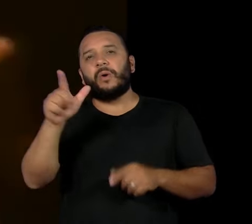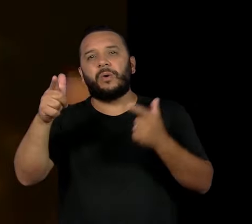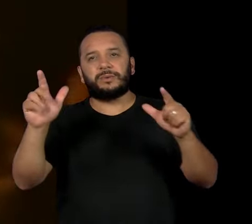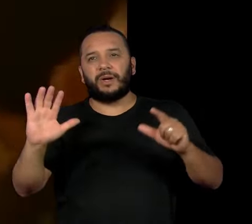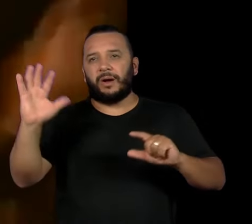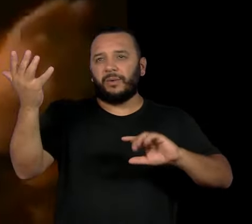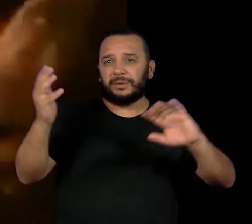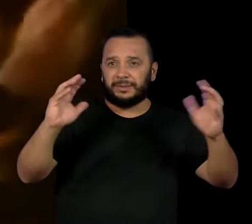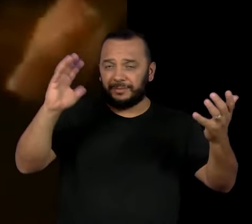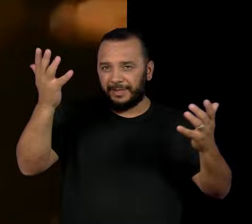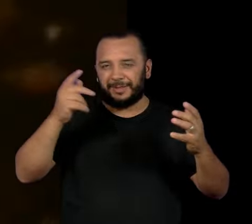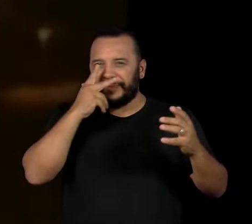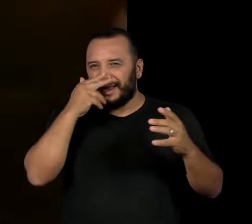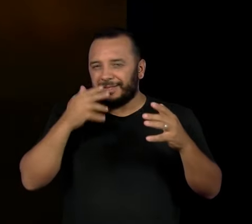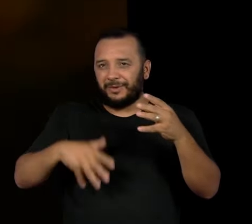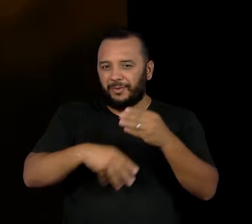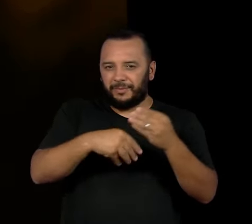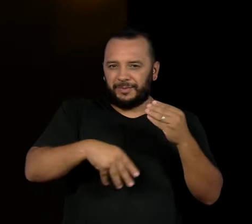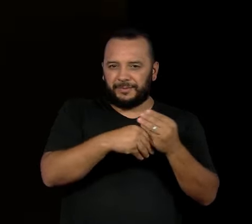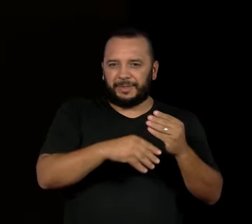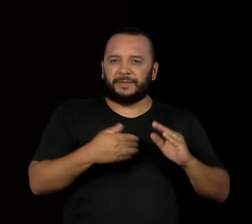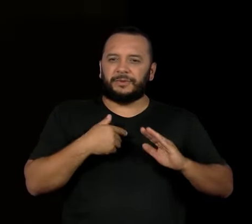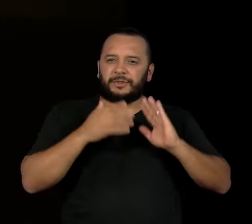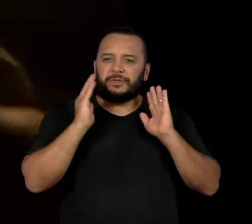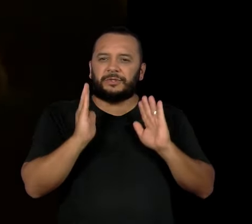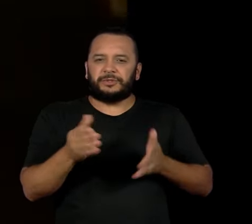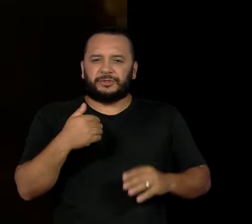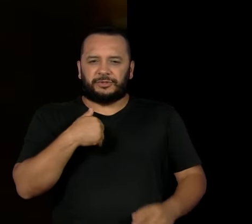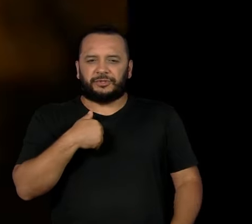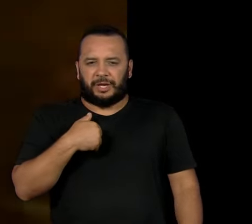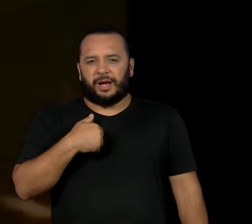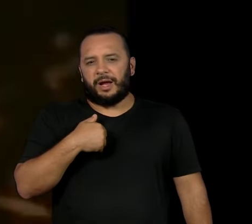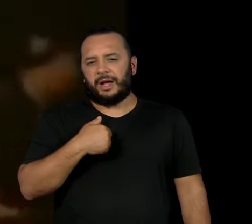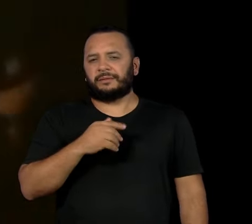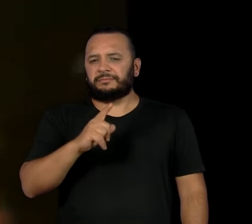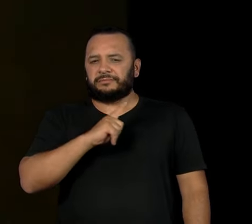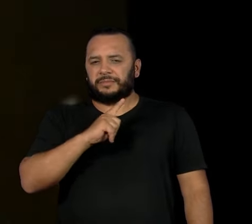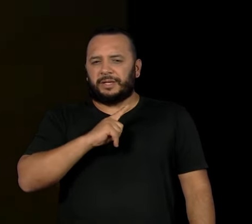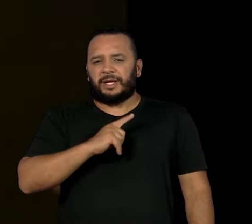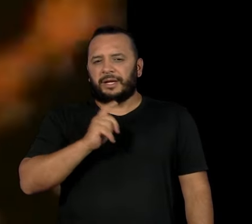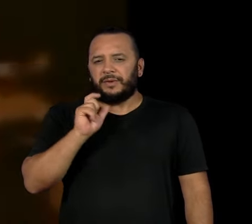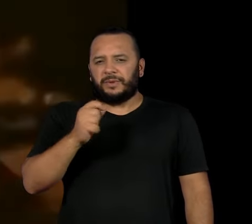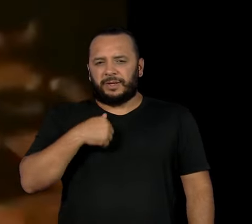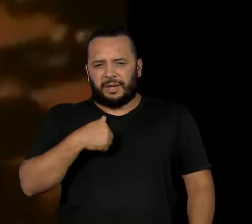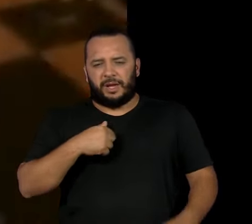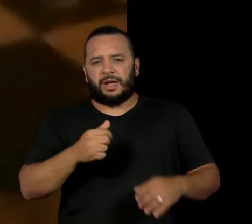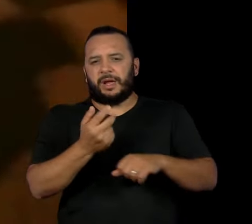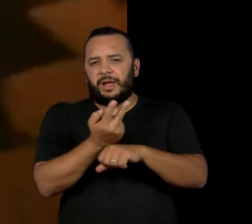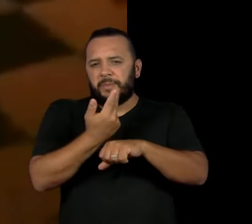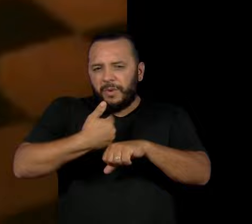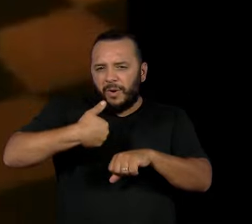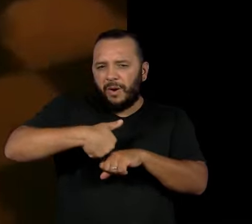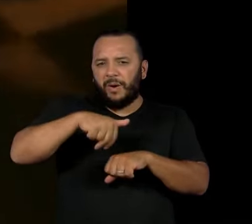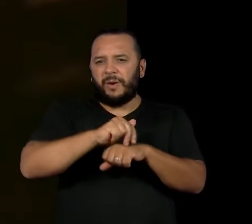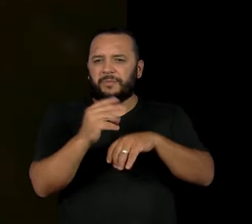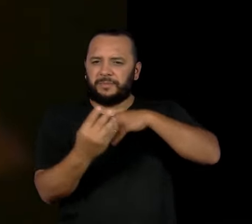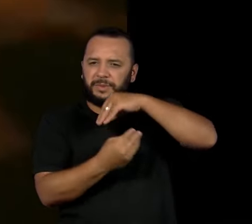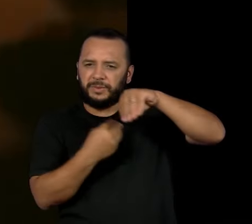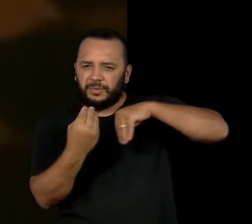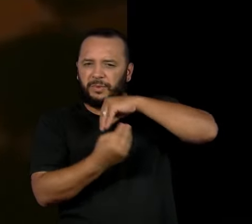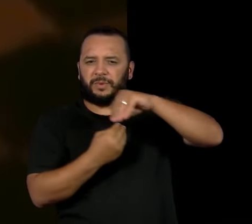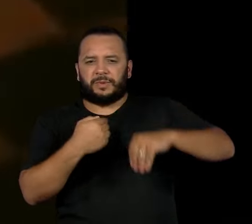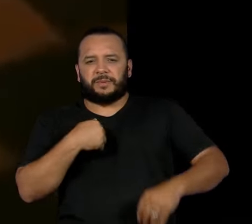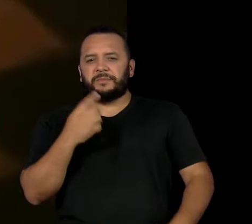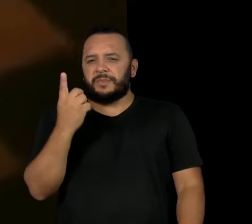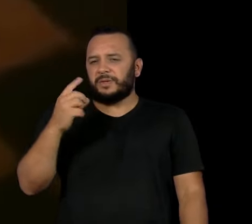Por exemplo, quando o África Bambaataa juntou os quatro elementos no Bronx com o cueca, com aquele pessoal todinho, em